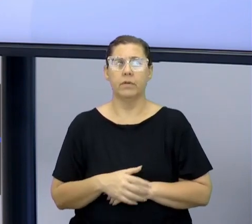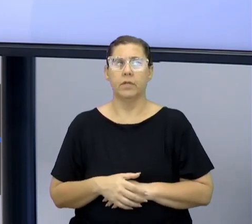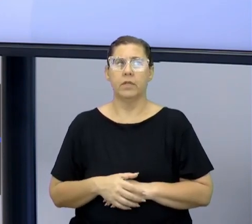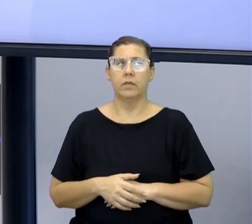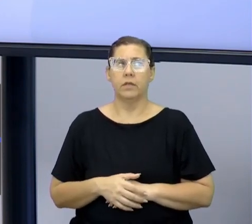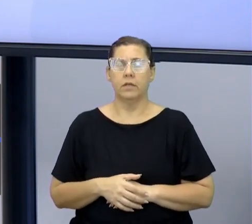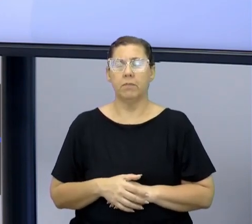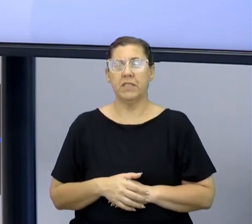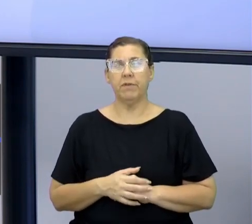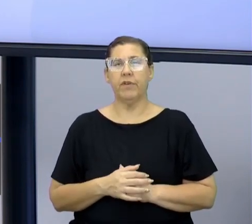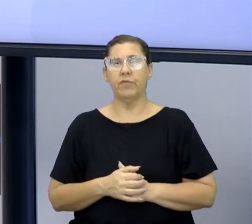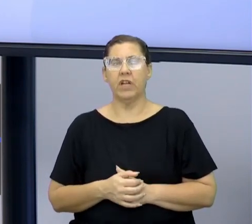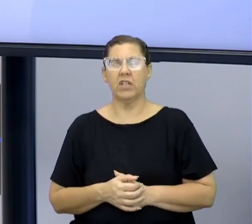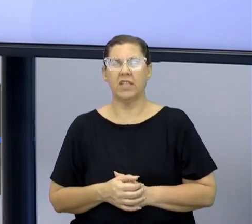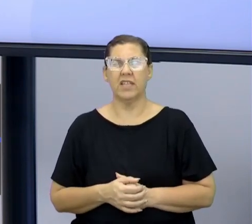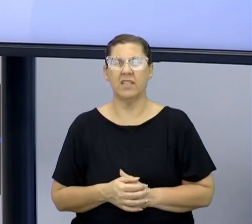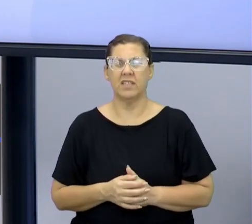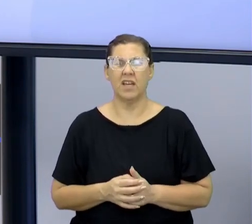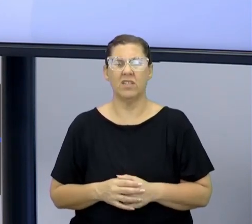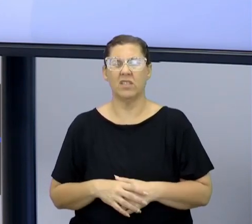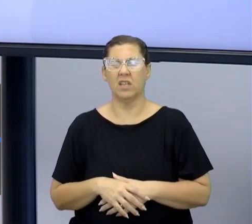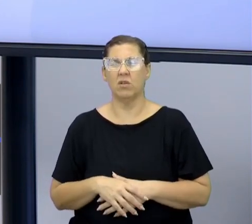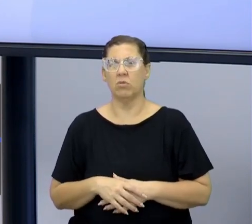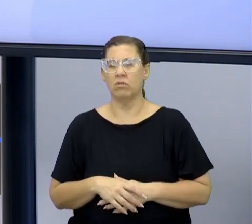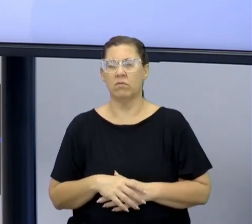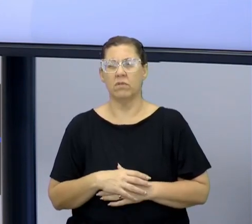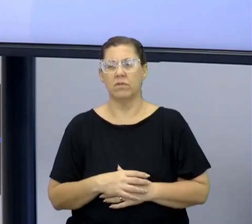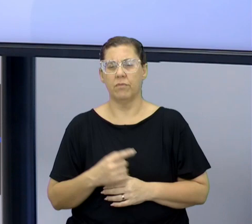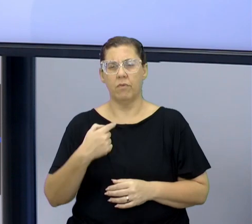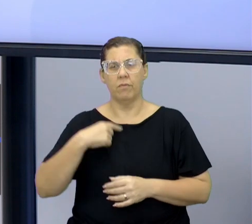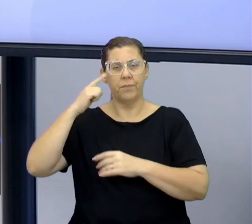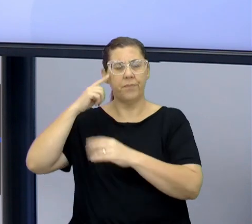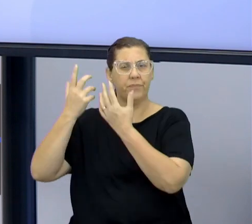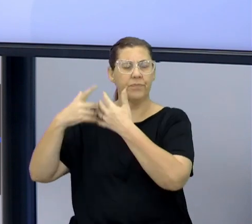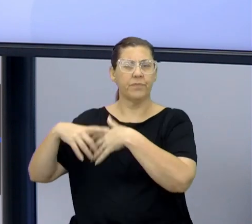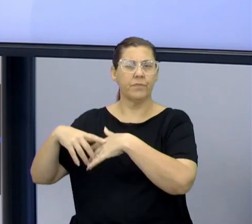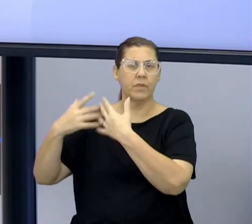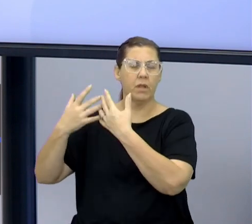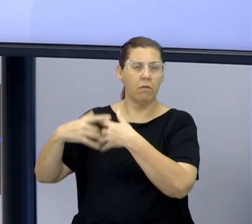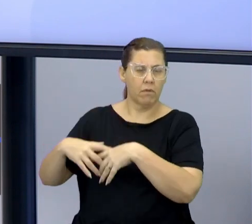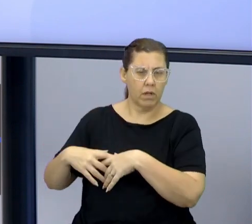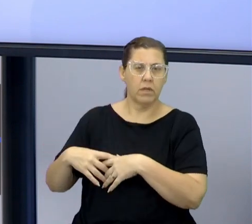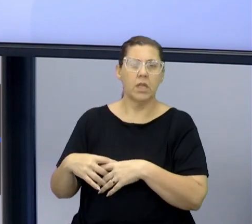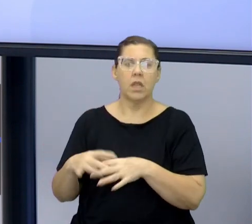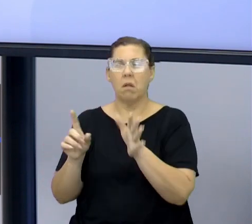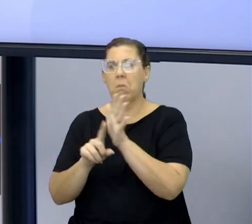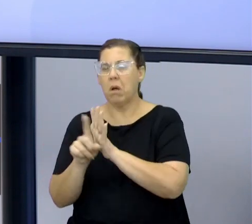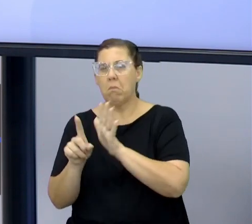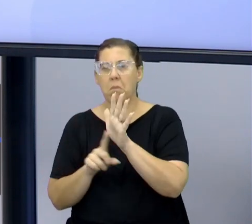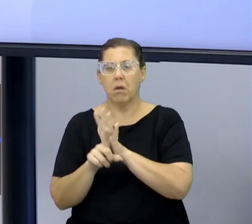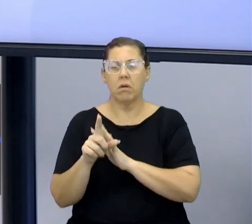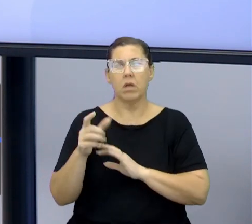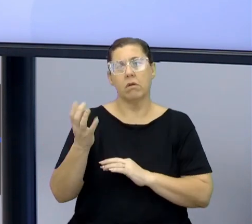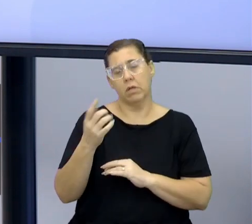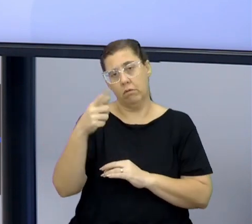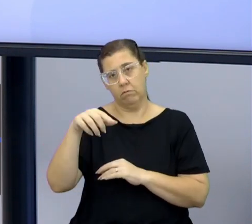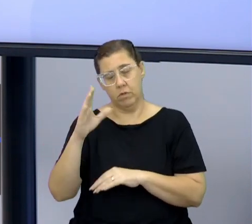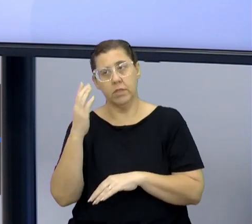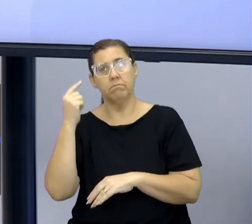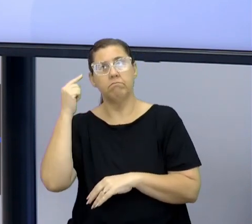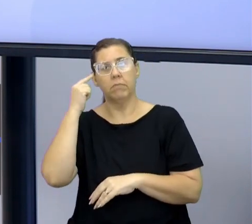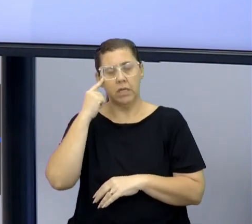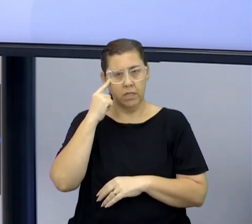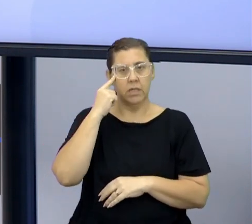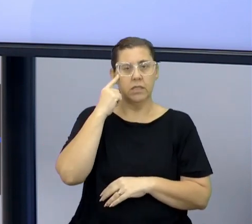não? Esse planejamento, né, e essa reflexão, esses questionamentos que eu queria que vocês fizessem